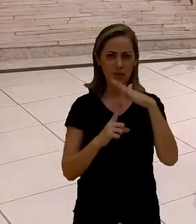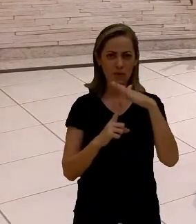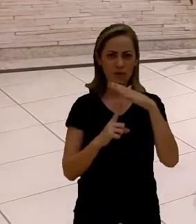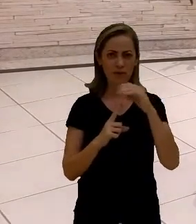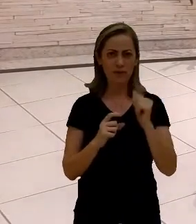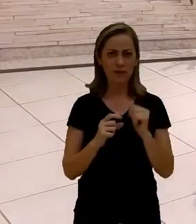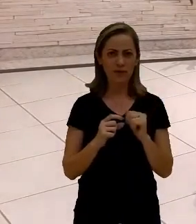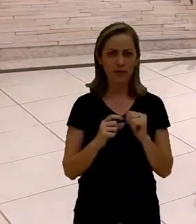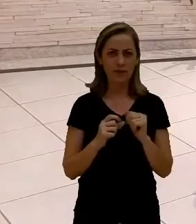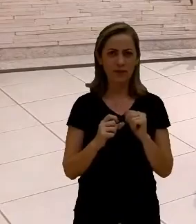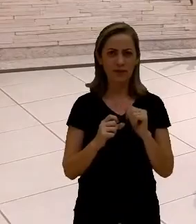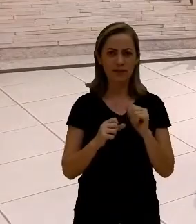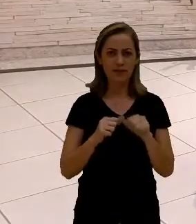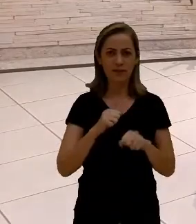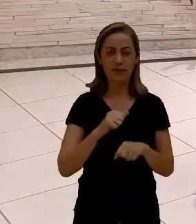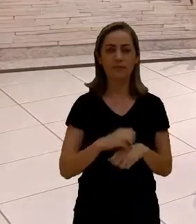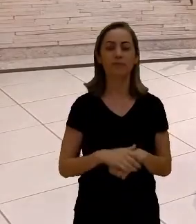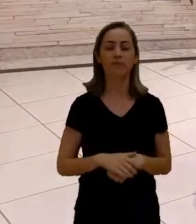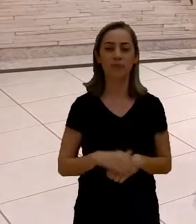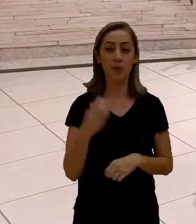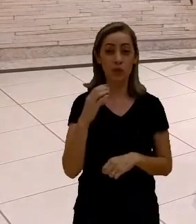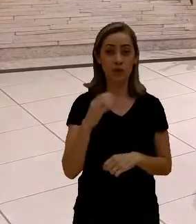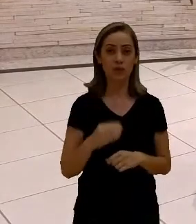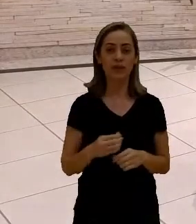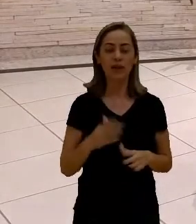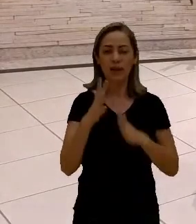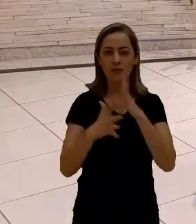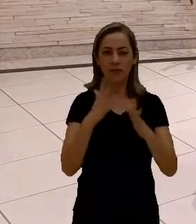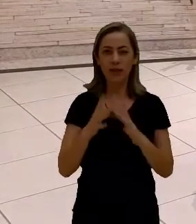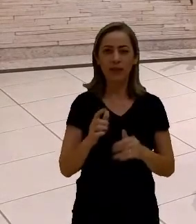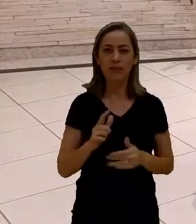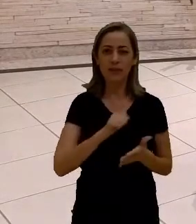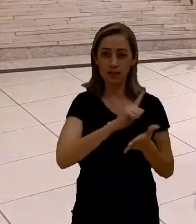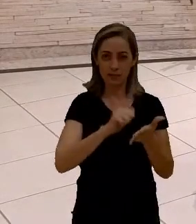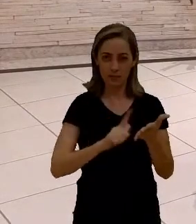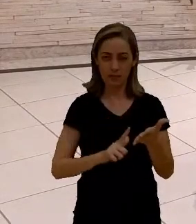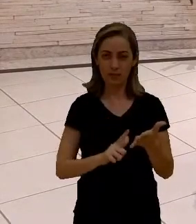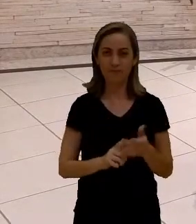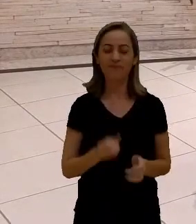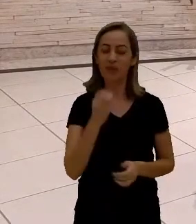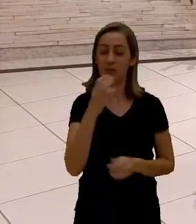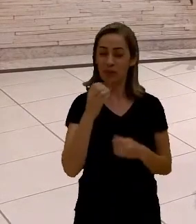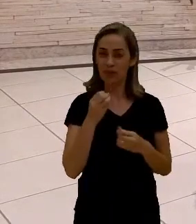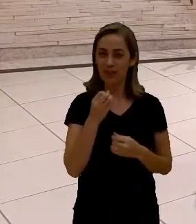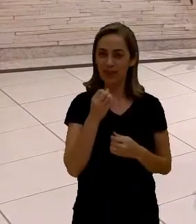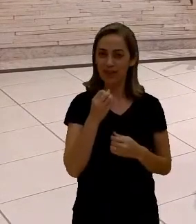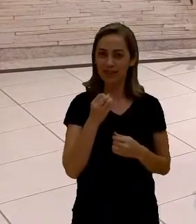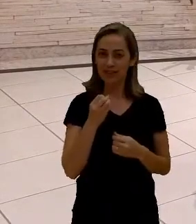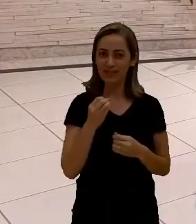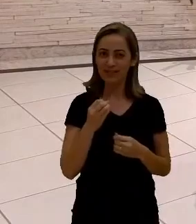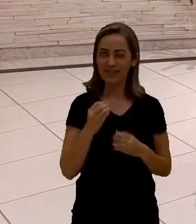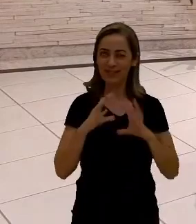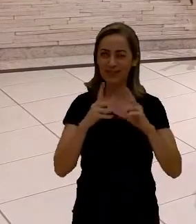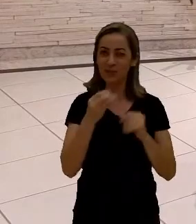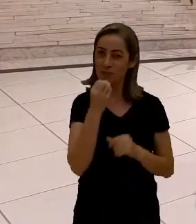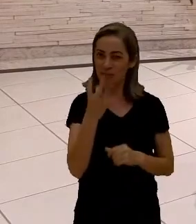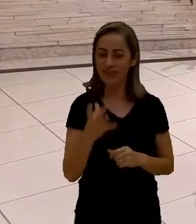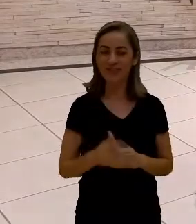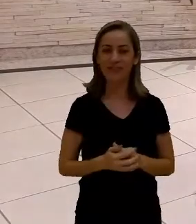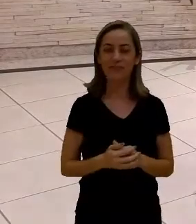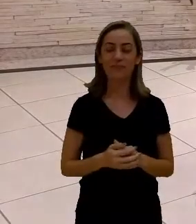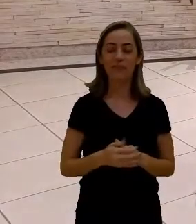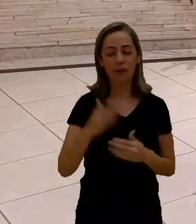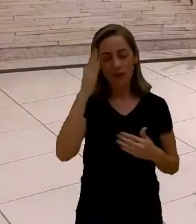tem o seu canal no YouTube para falar de liturgia tudo bem diácono tudo bem Pedro Obrigado pelo convite de